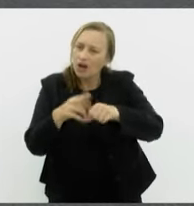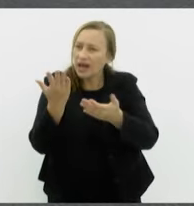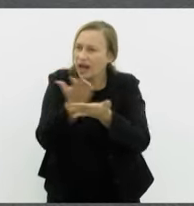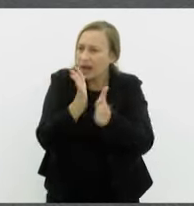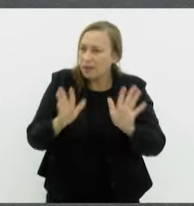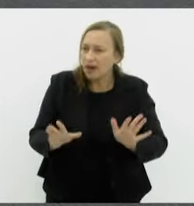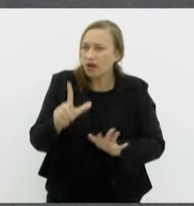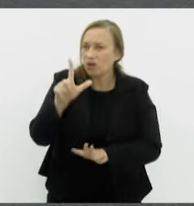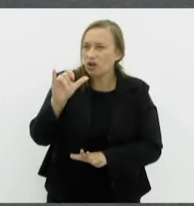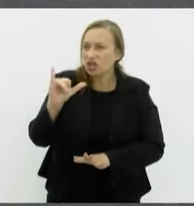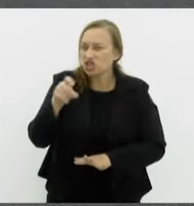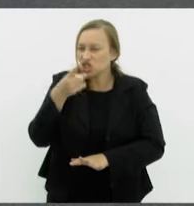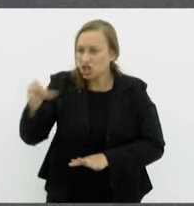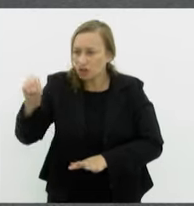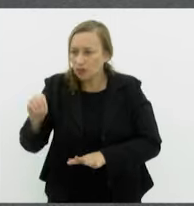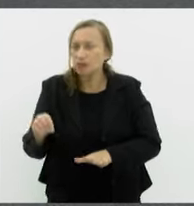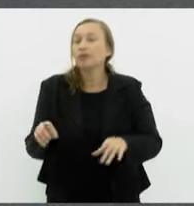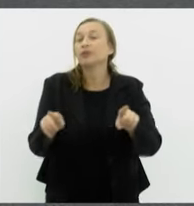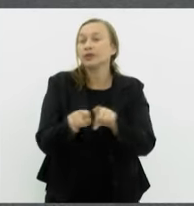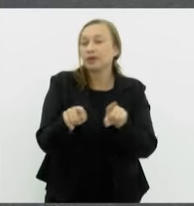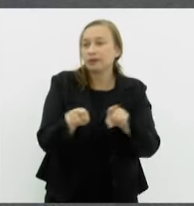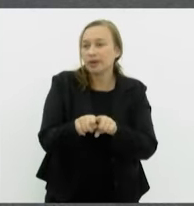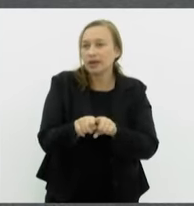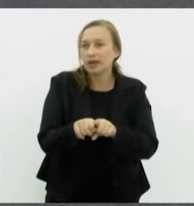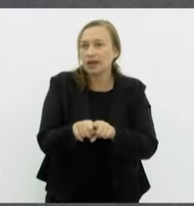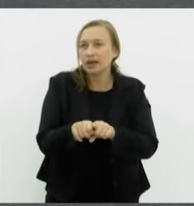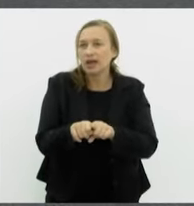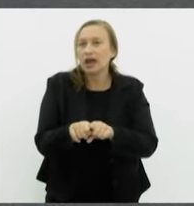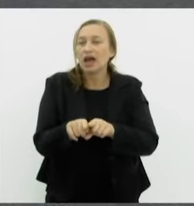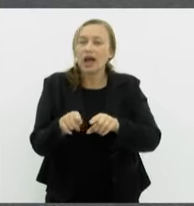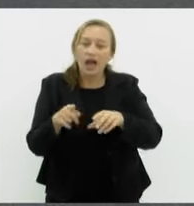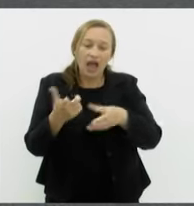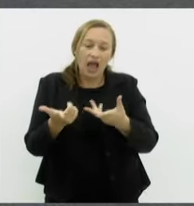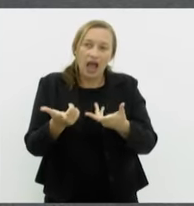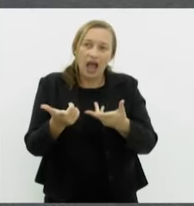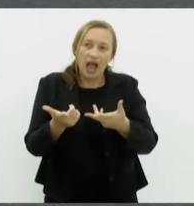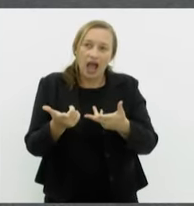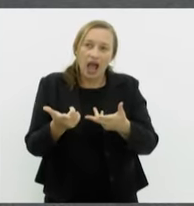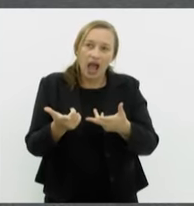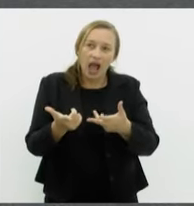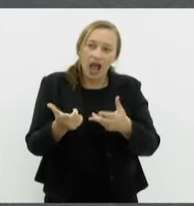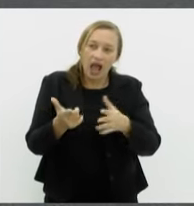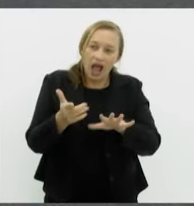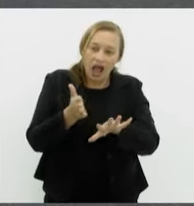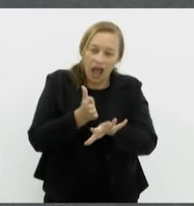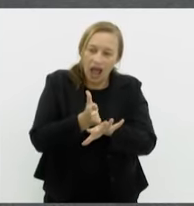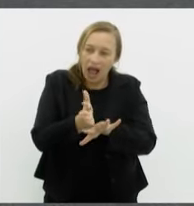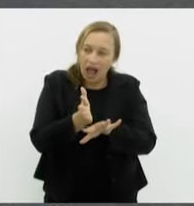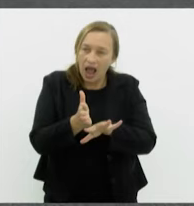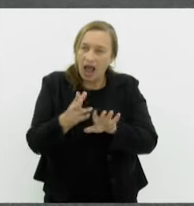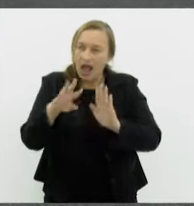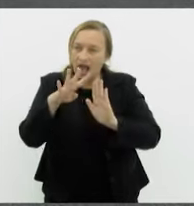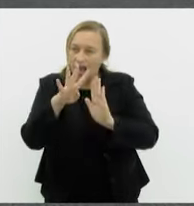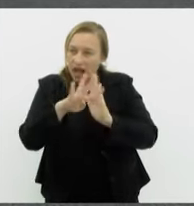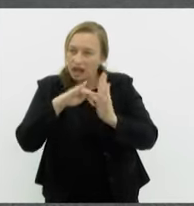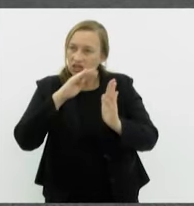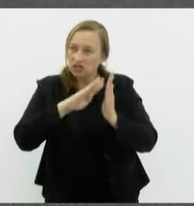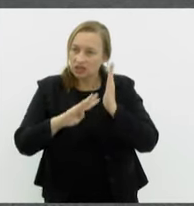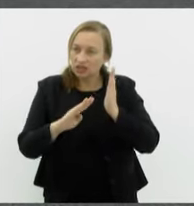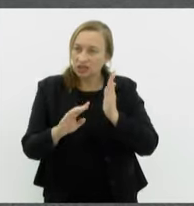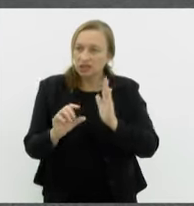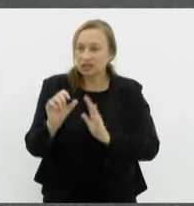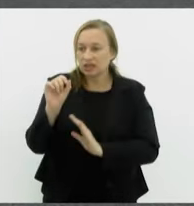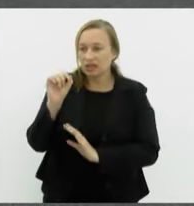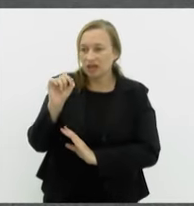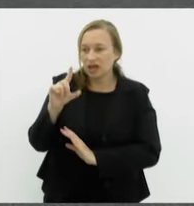seletiva, reciclagem. E agenda azul, que é melhorar a qualidade das águas com saneamento.